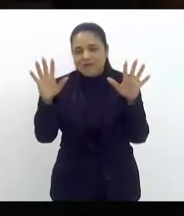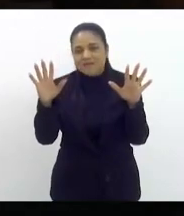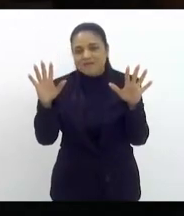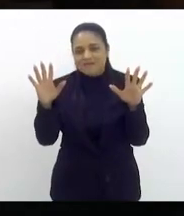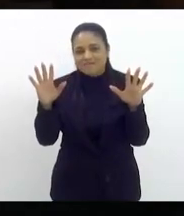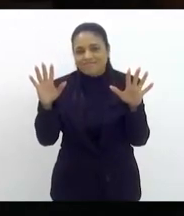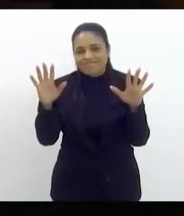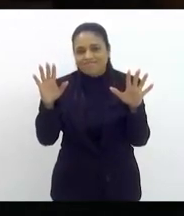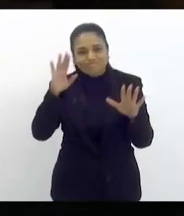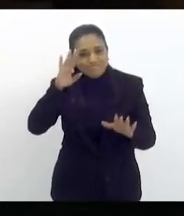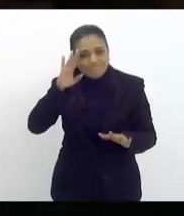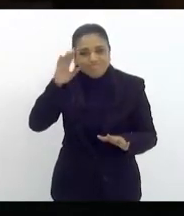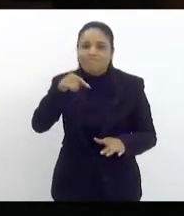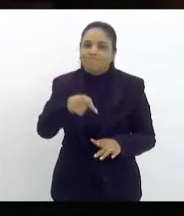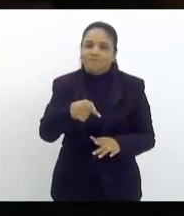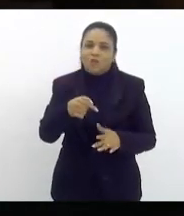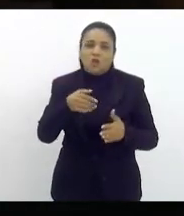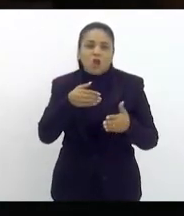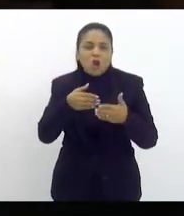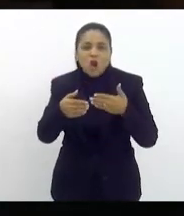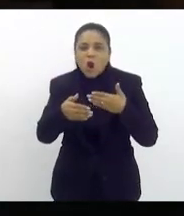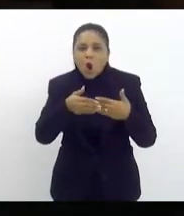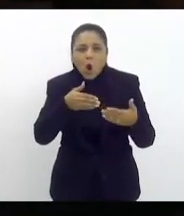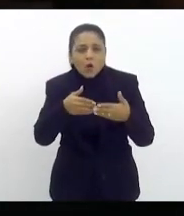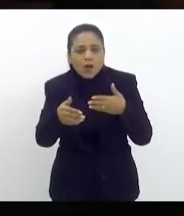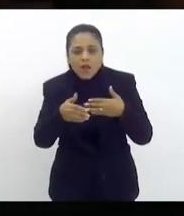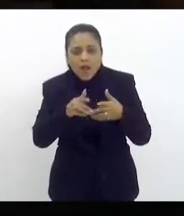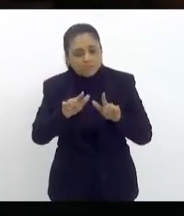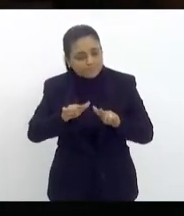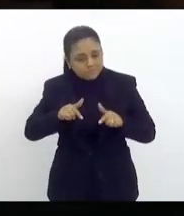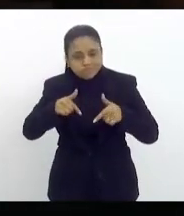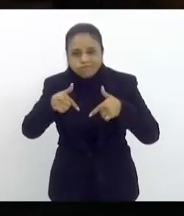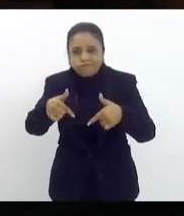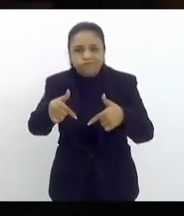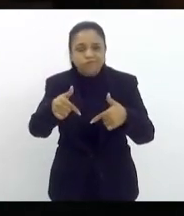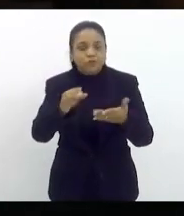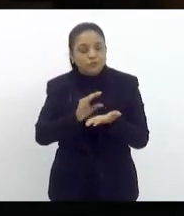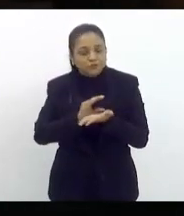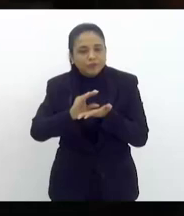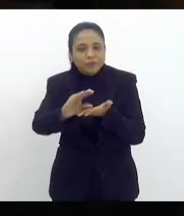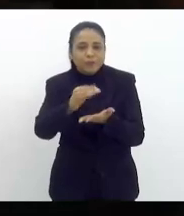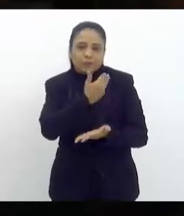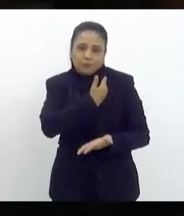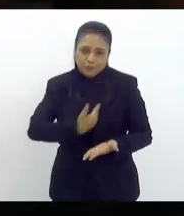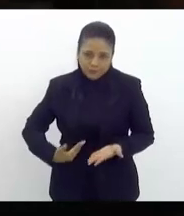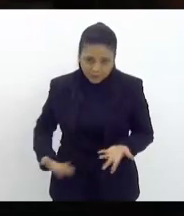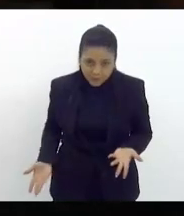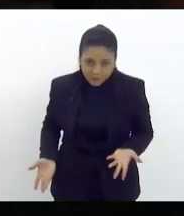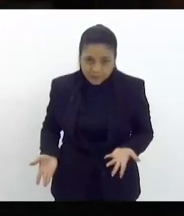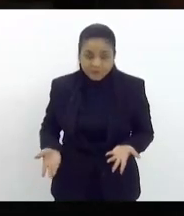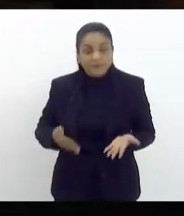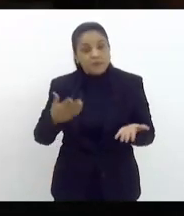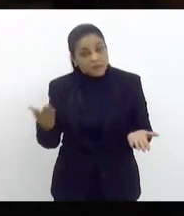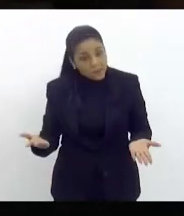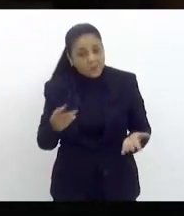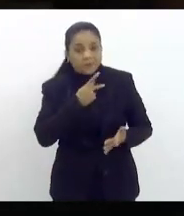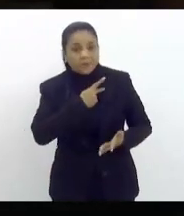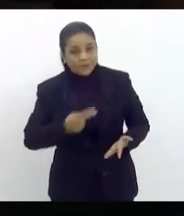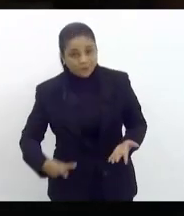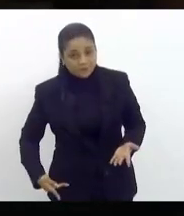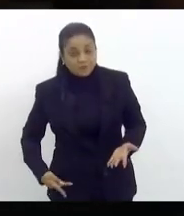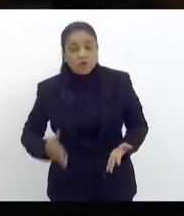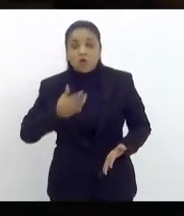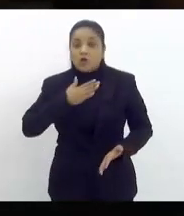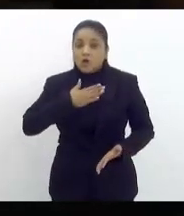elementar em qualquer execução orçamentária de recursos públicos. E aí, senhor presidente, eu